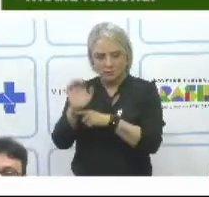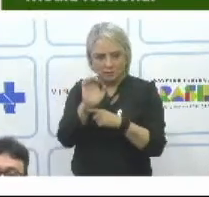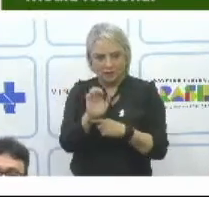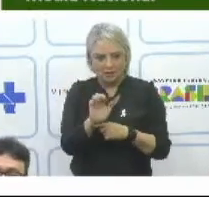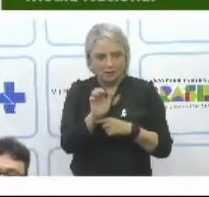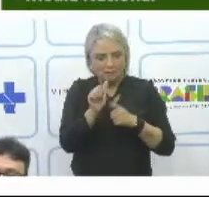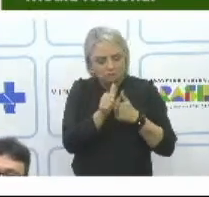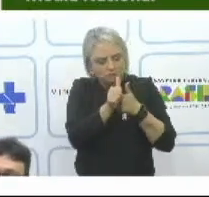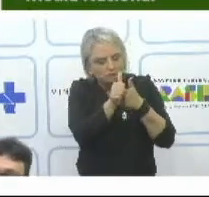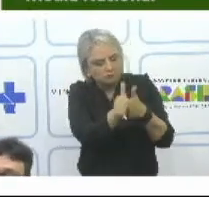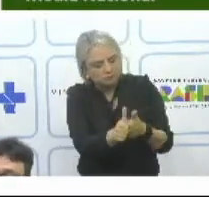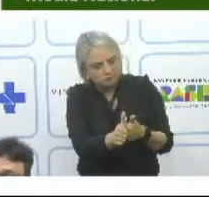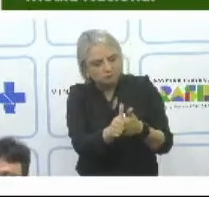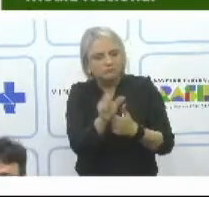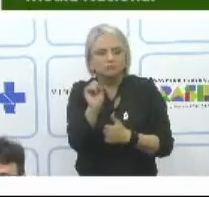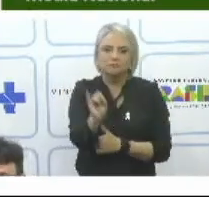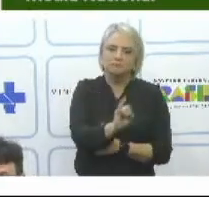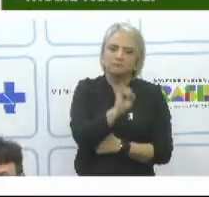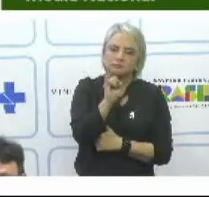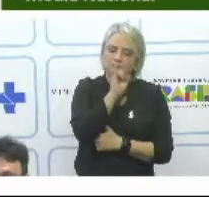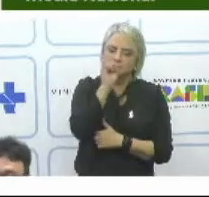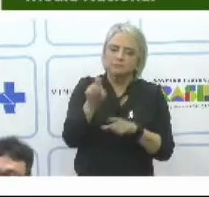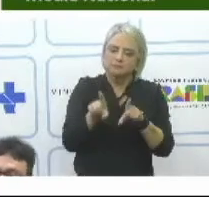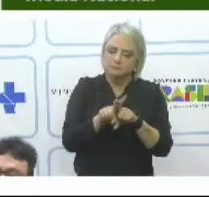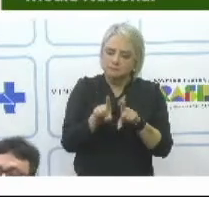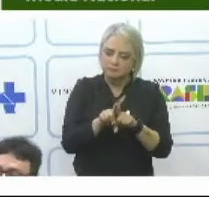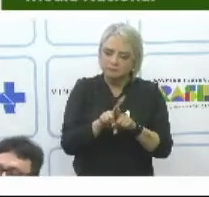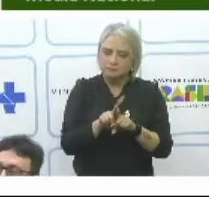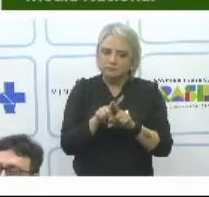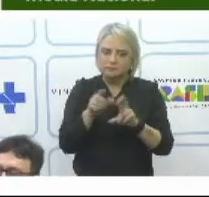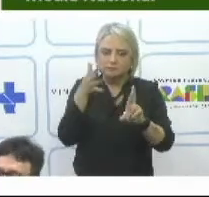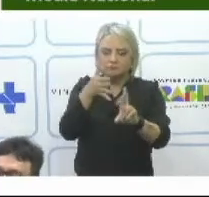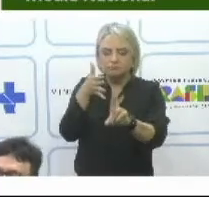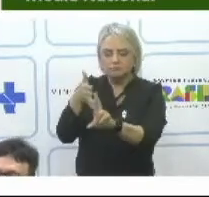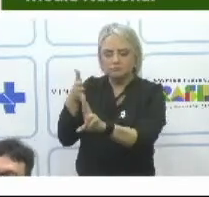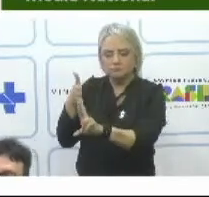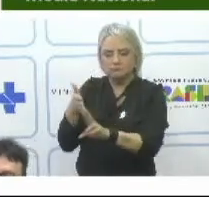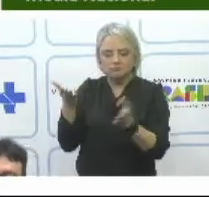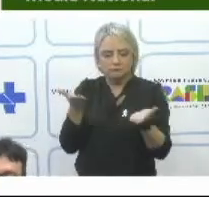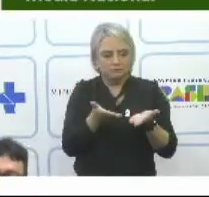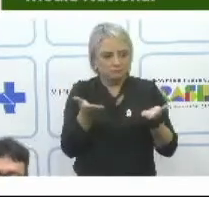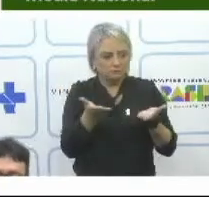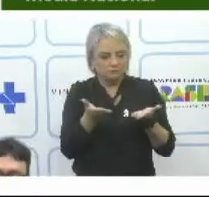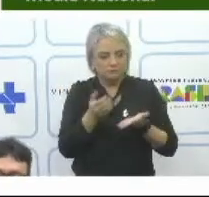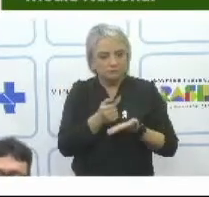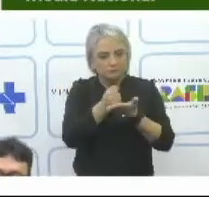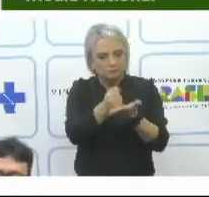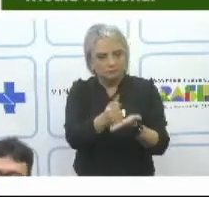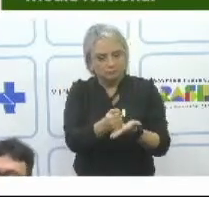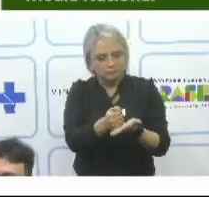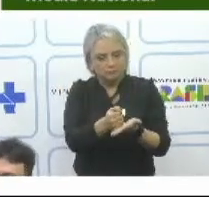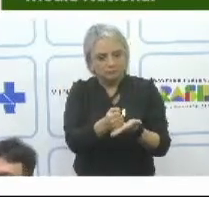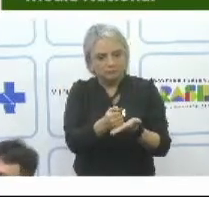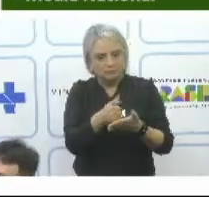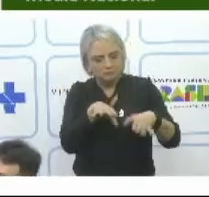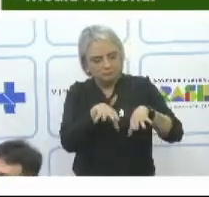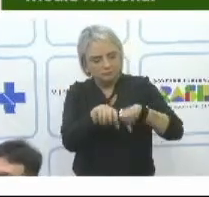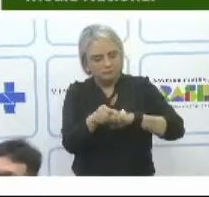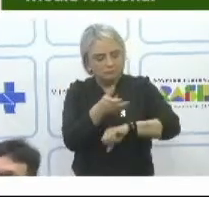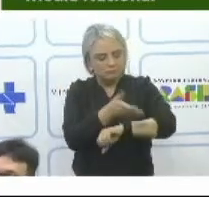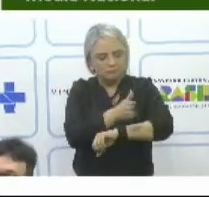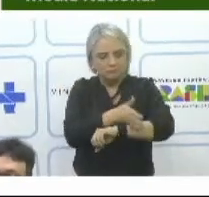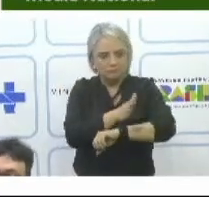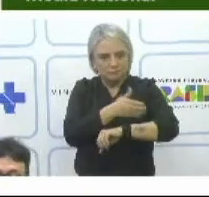Esse acompanhamento tem sido importante, inclusive, para a gente direcionar agora, né, a oferta de formação em